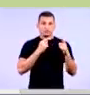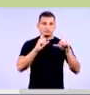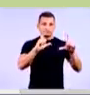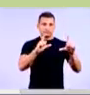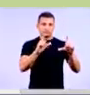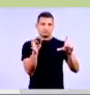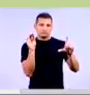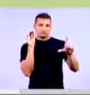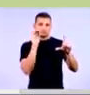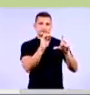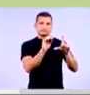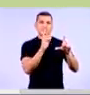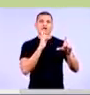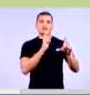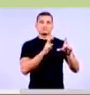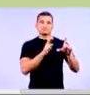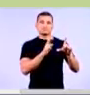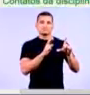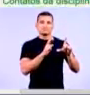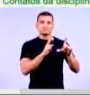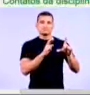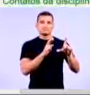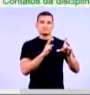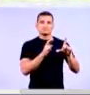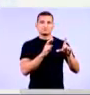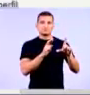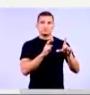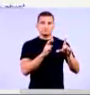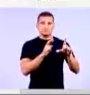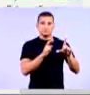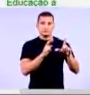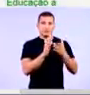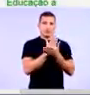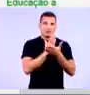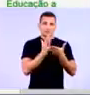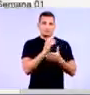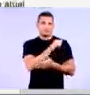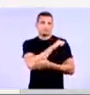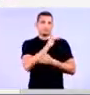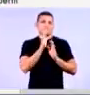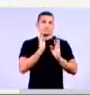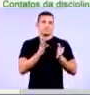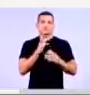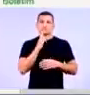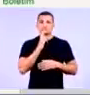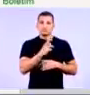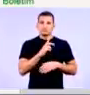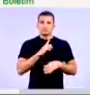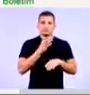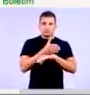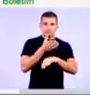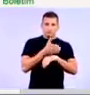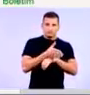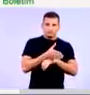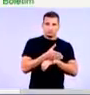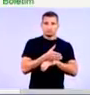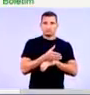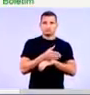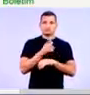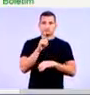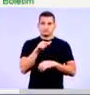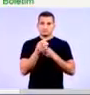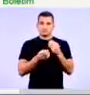eu responder, certo? Alguns alunos já responderam, né? Já tem a participação aqui, é dessa forma que